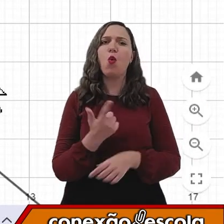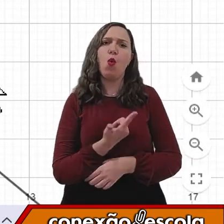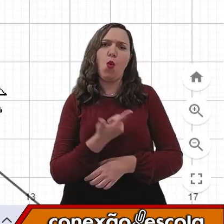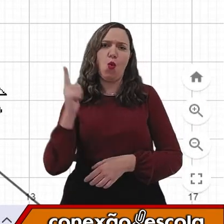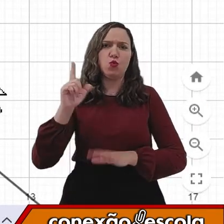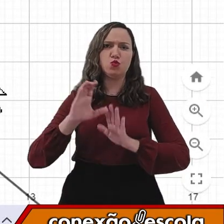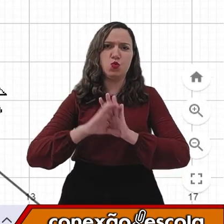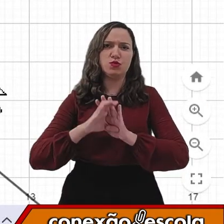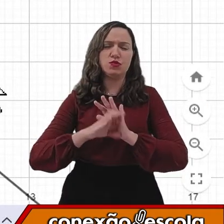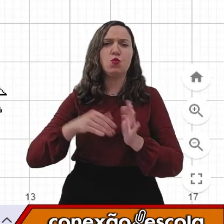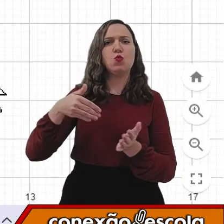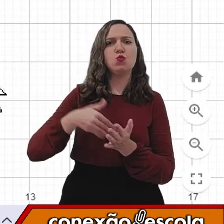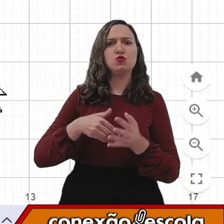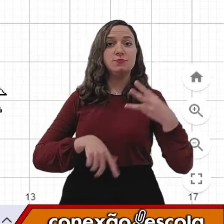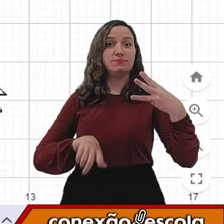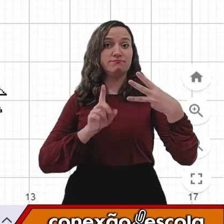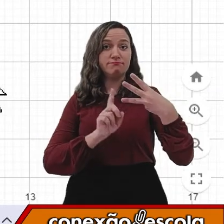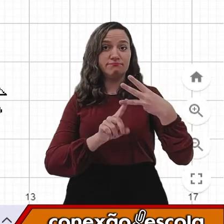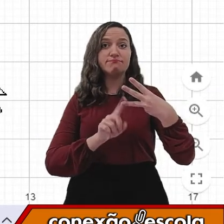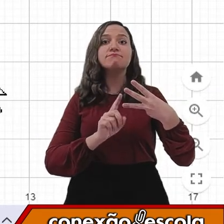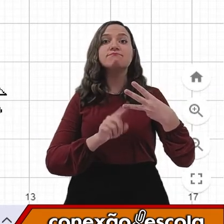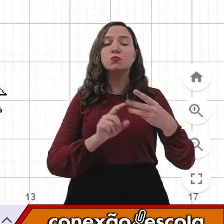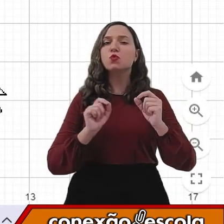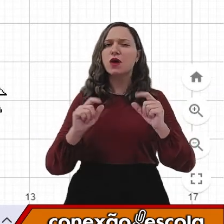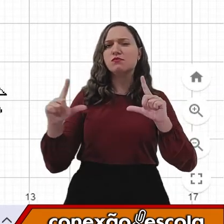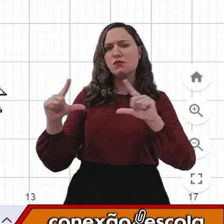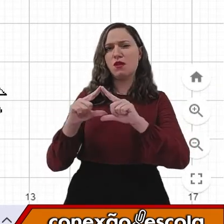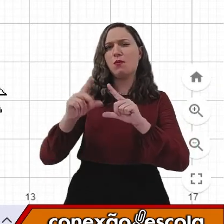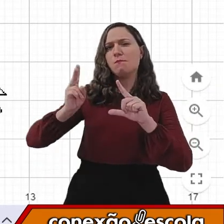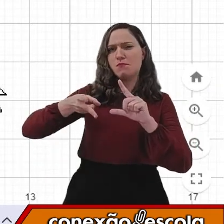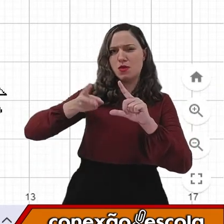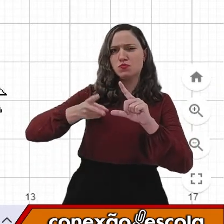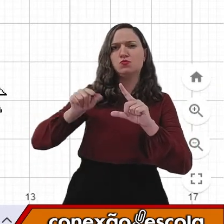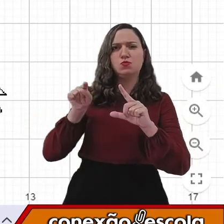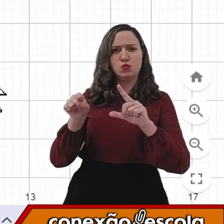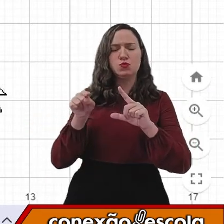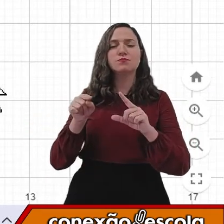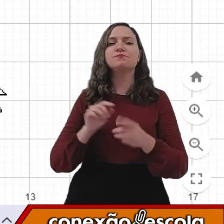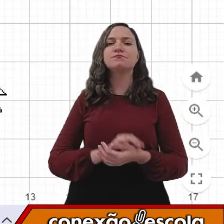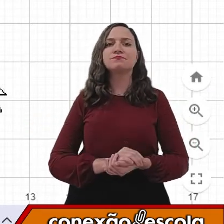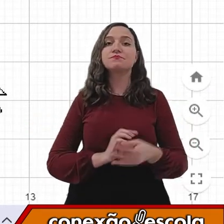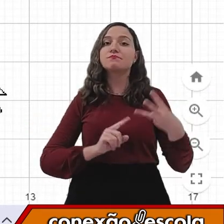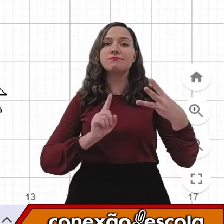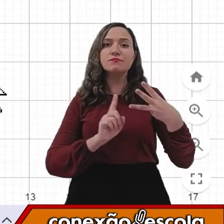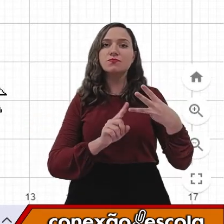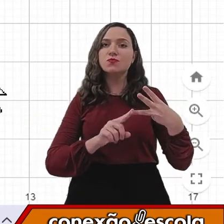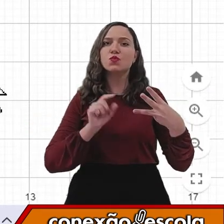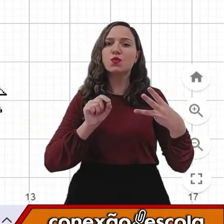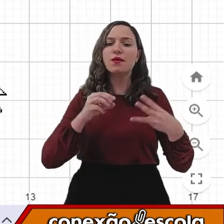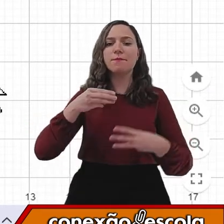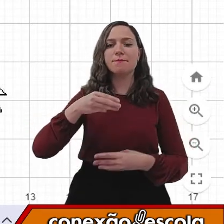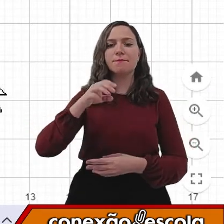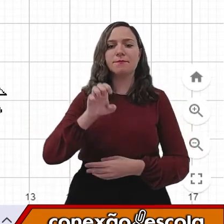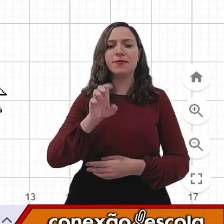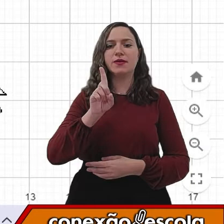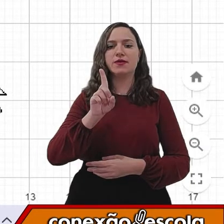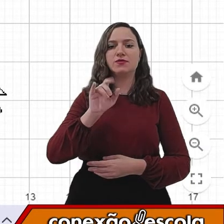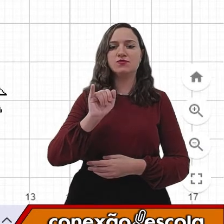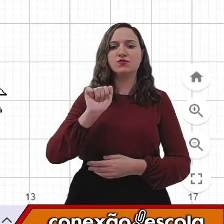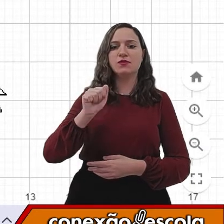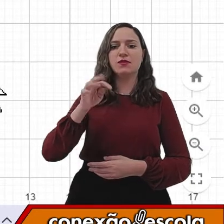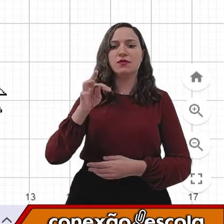conceito, aproveitando ainda o nosso triângulo, que já foi desenhado, que é o conceito de mediatriz.